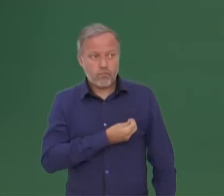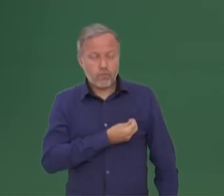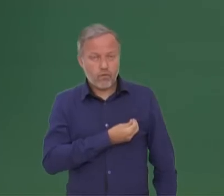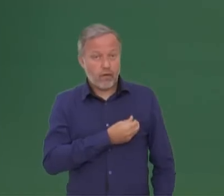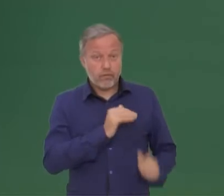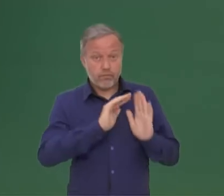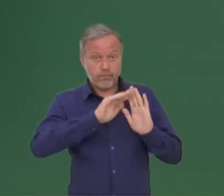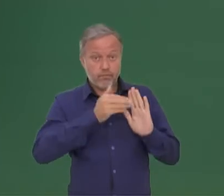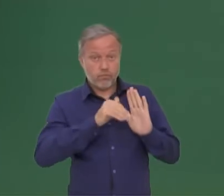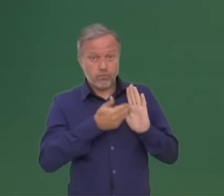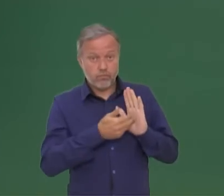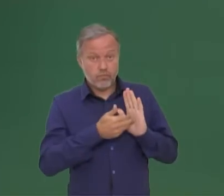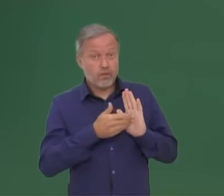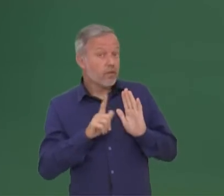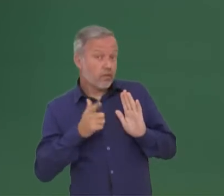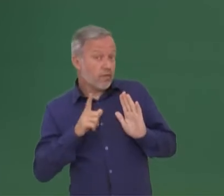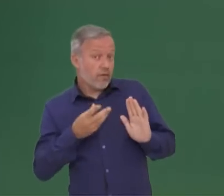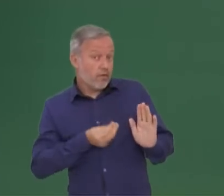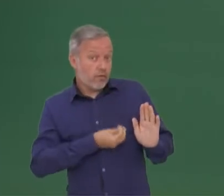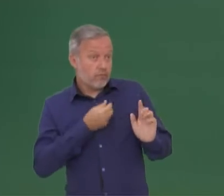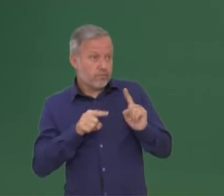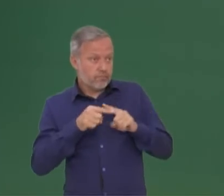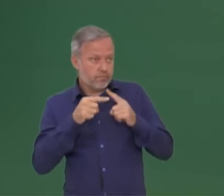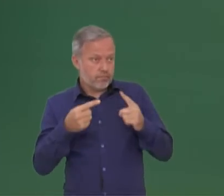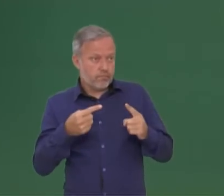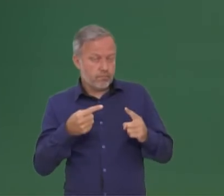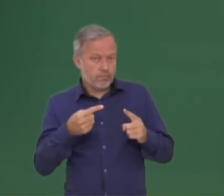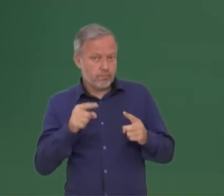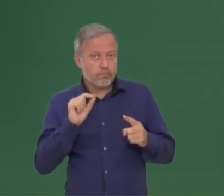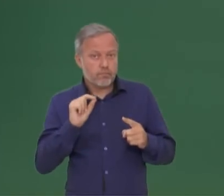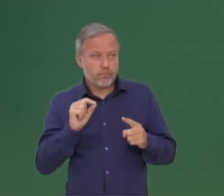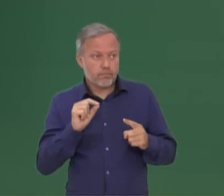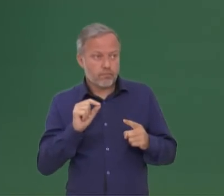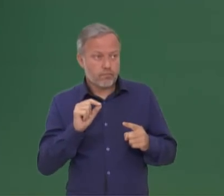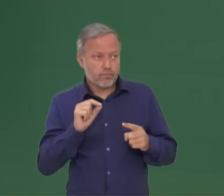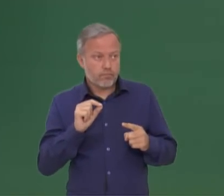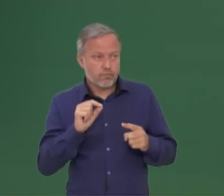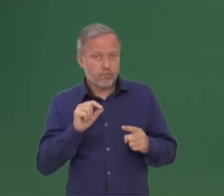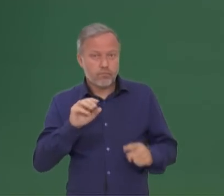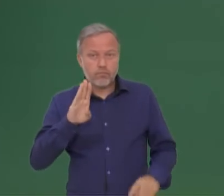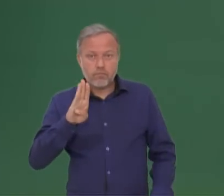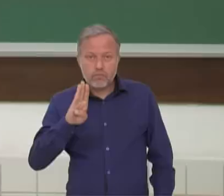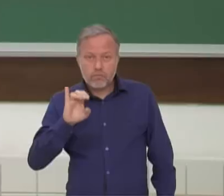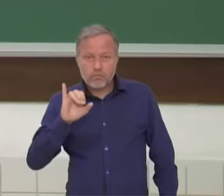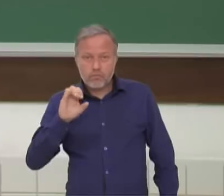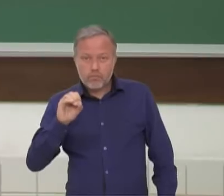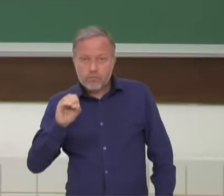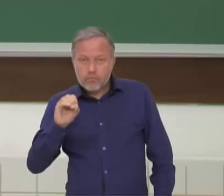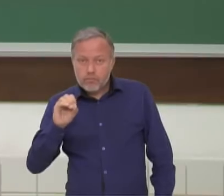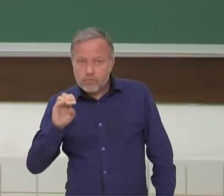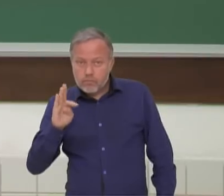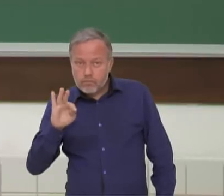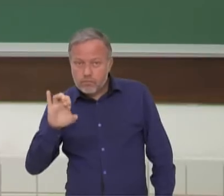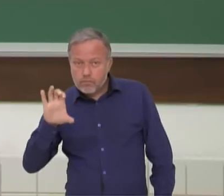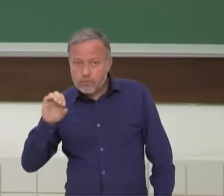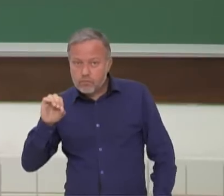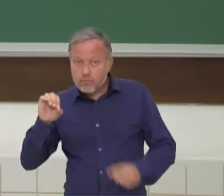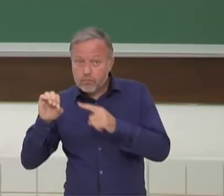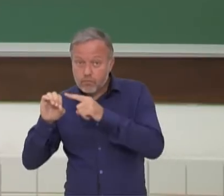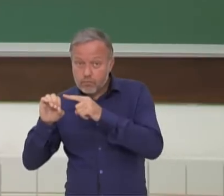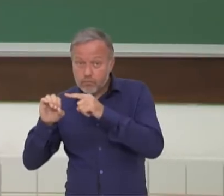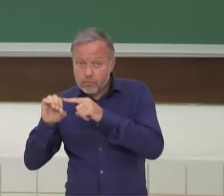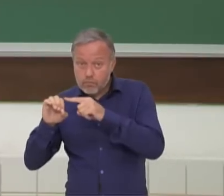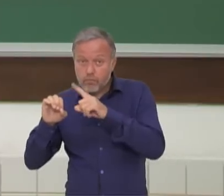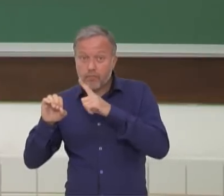estruturas que não são vivas. A gente já falou sobre isso, que é o componente biótico e abiótico.